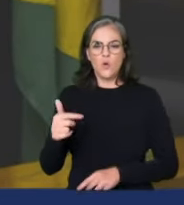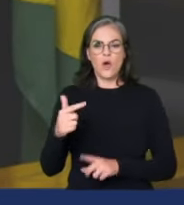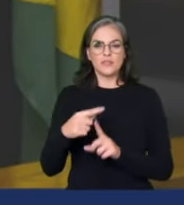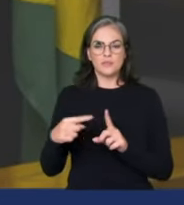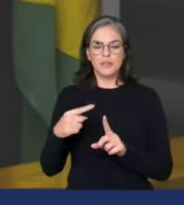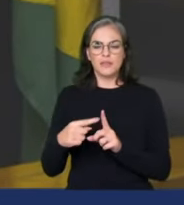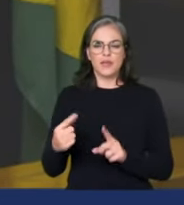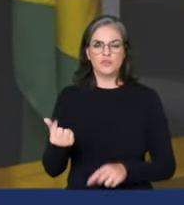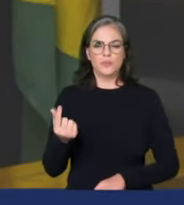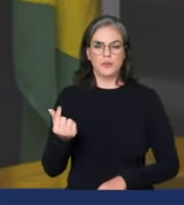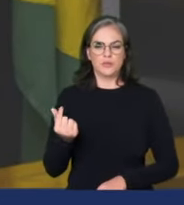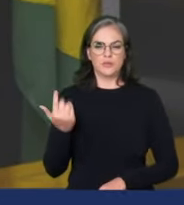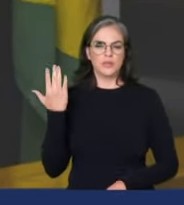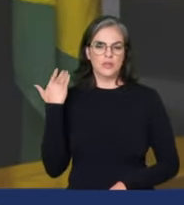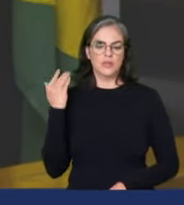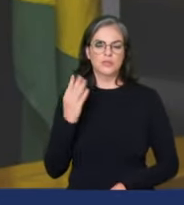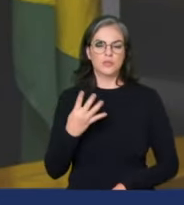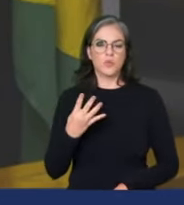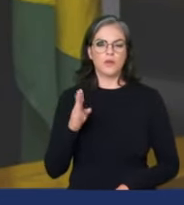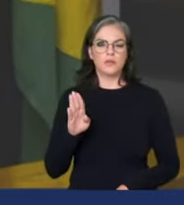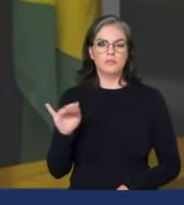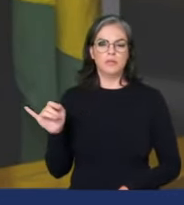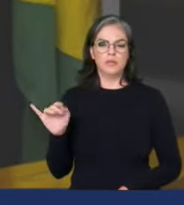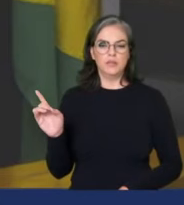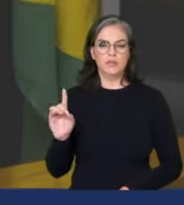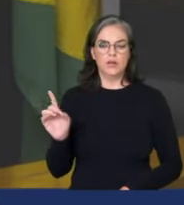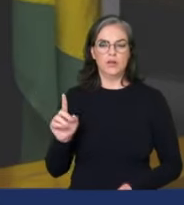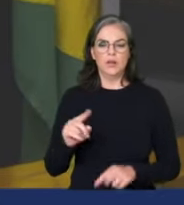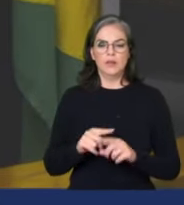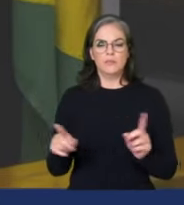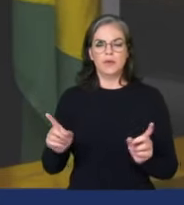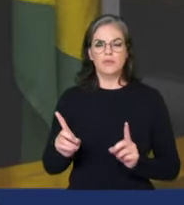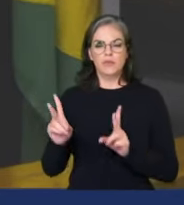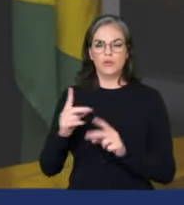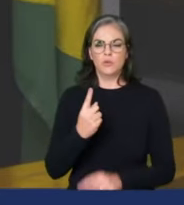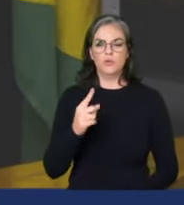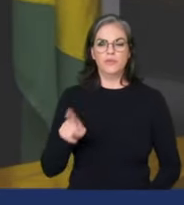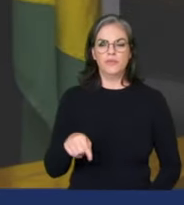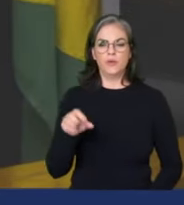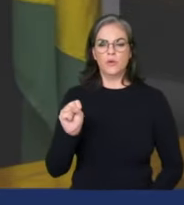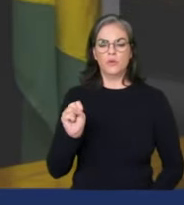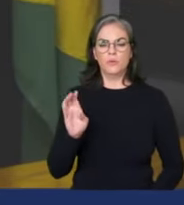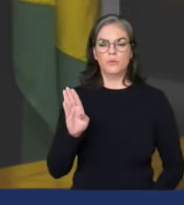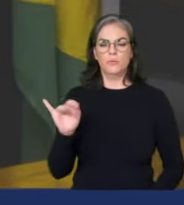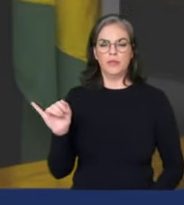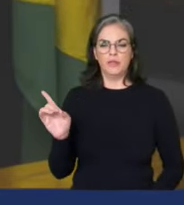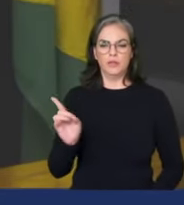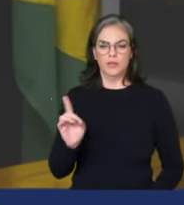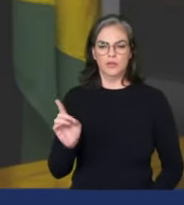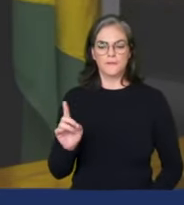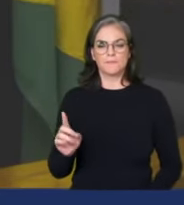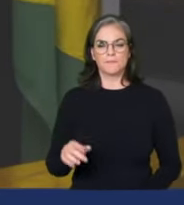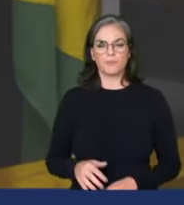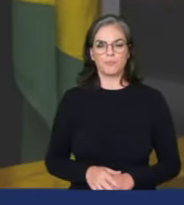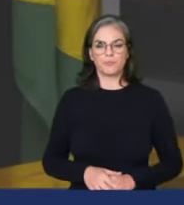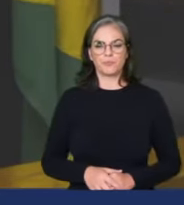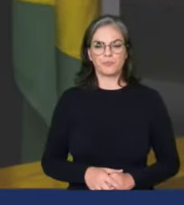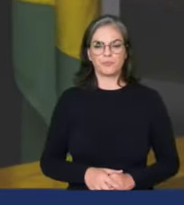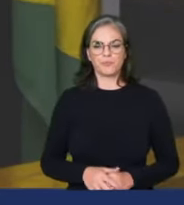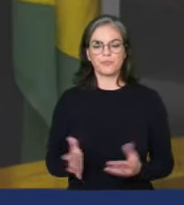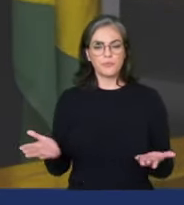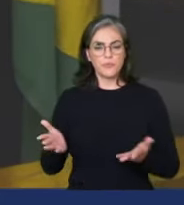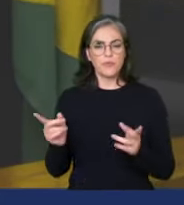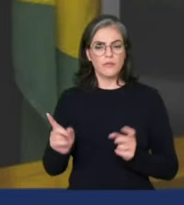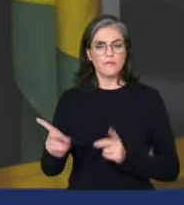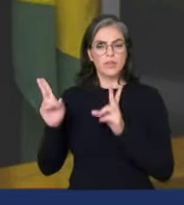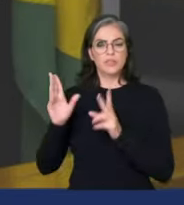refinaria que valia 4 bilhões de dólares foi vendida por 1,8 bilhões de dólares. E hoje, depois de privatizada, constituindo